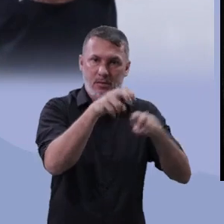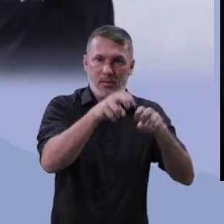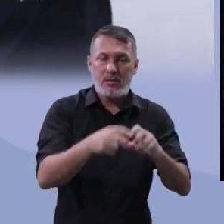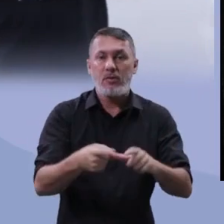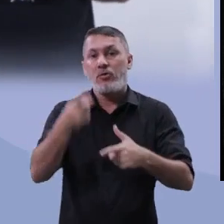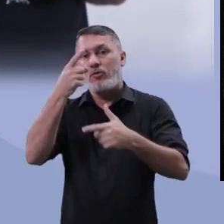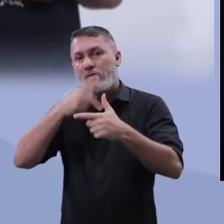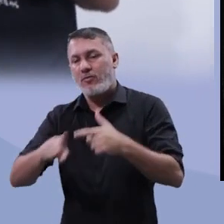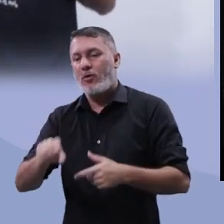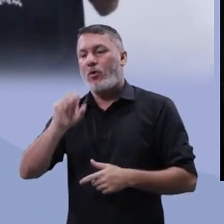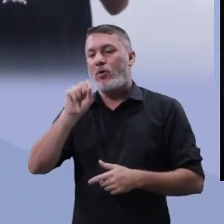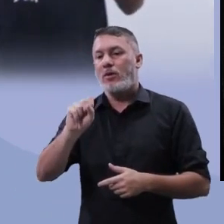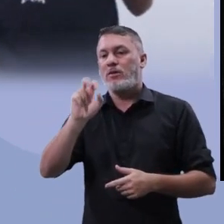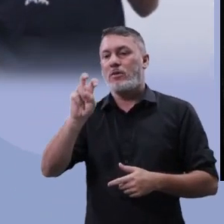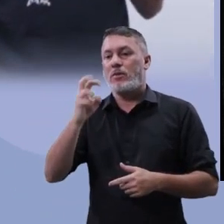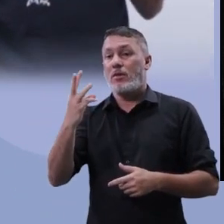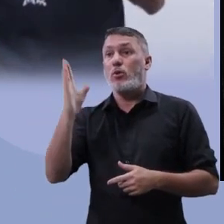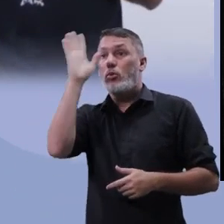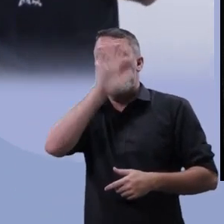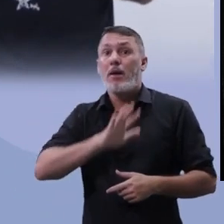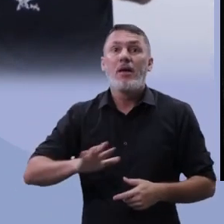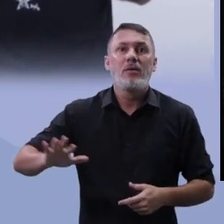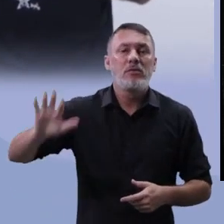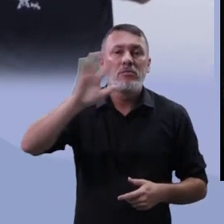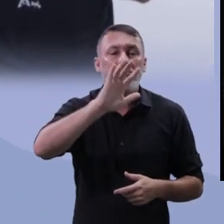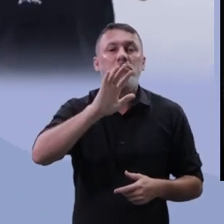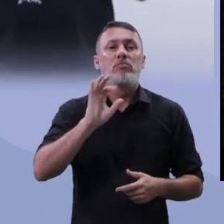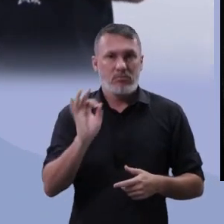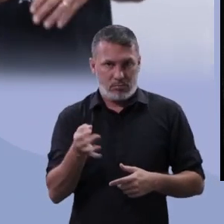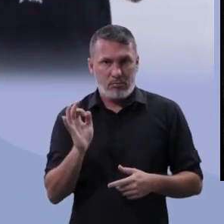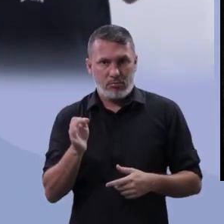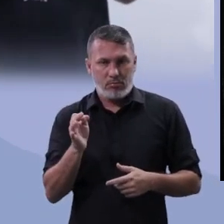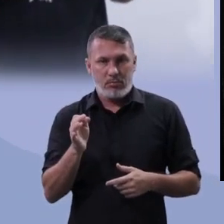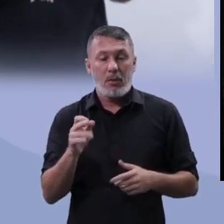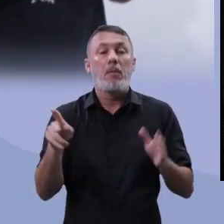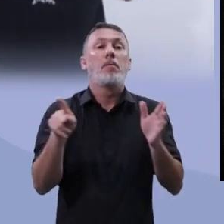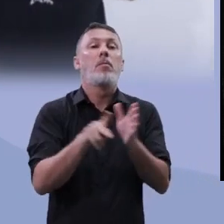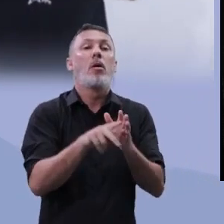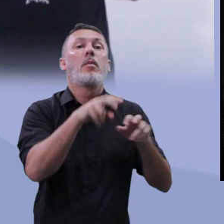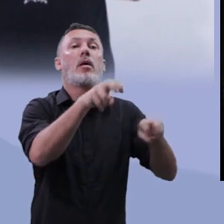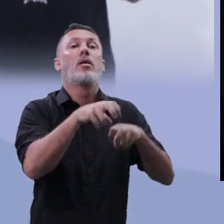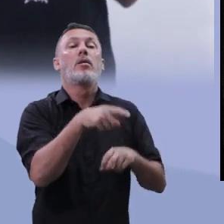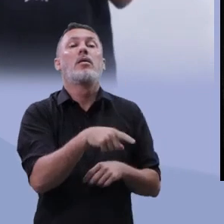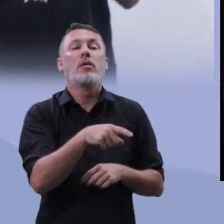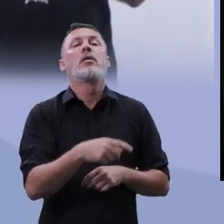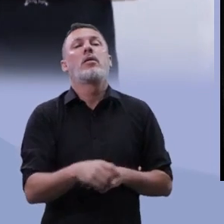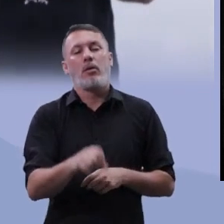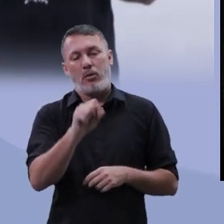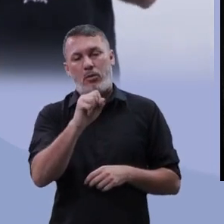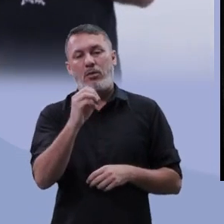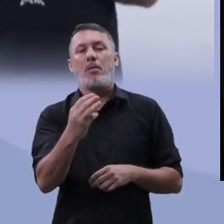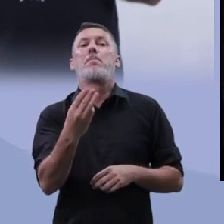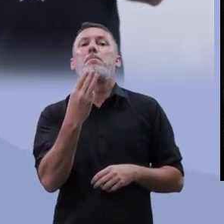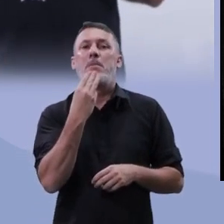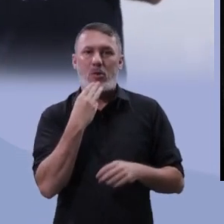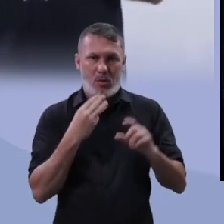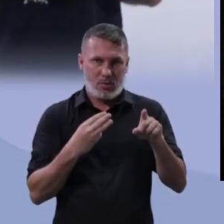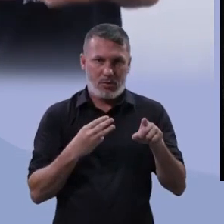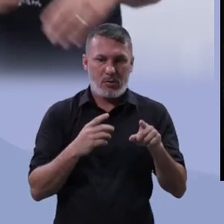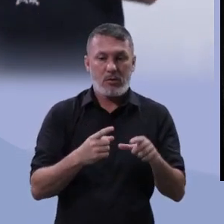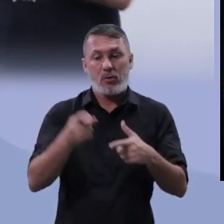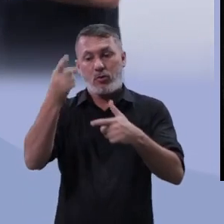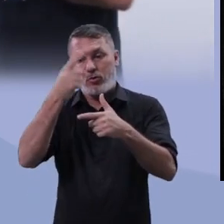por 853, que é o total da área do Brasil. Qual é a área destinada à agricultura? 80 milhões de